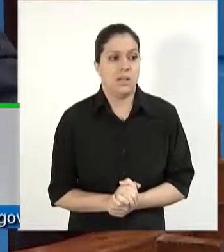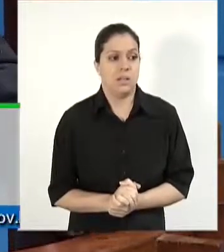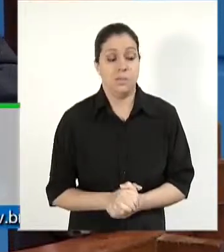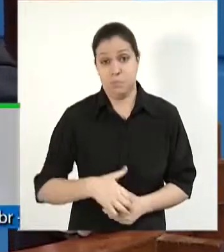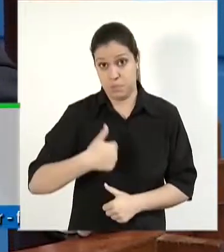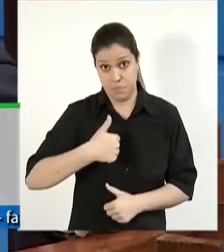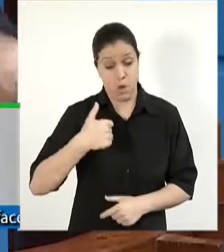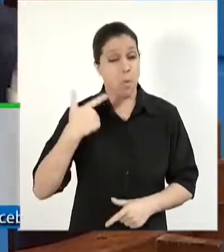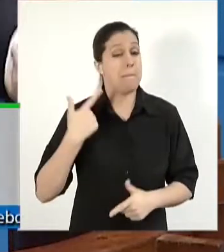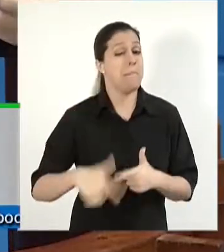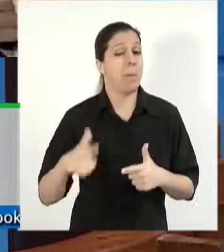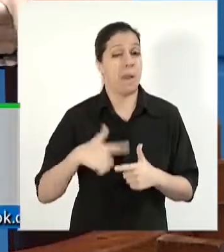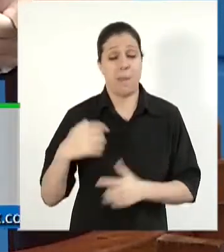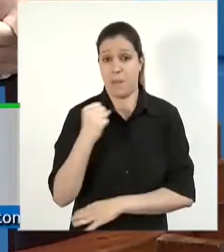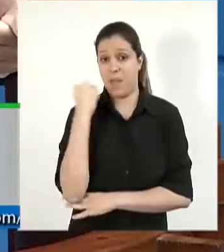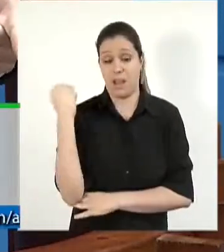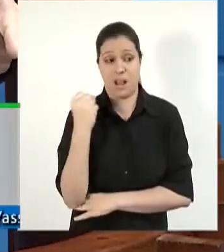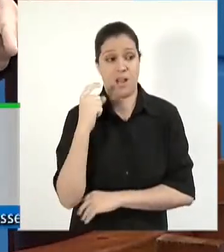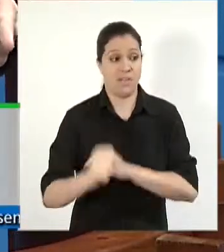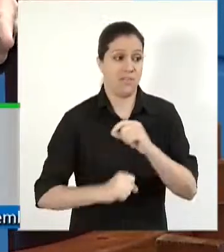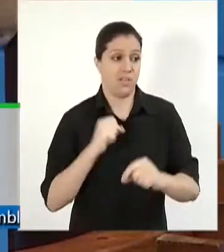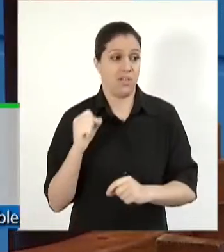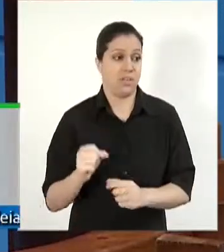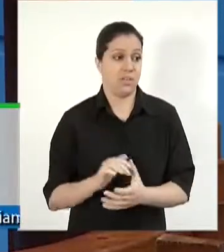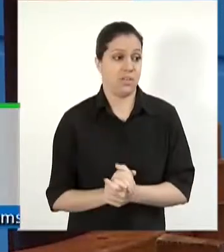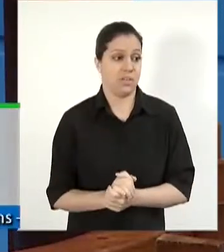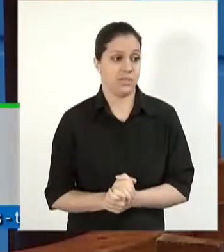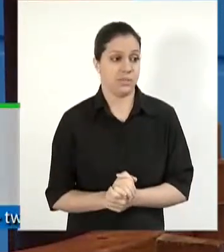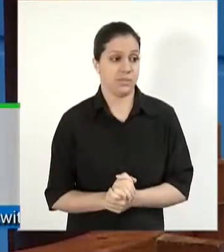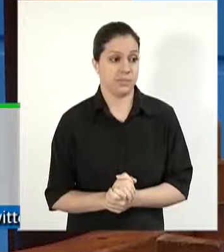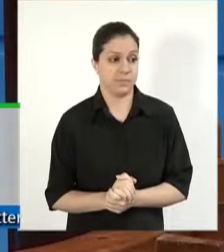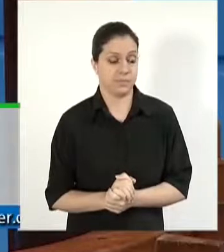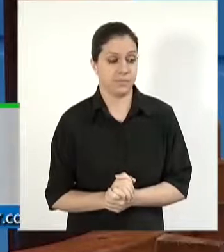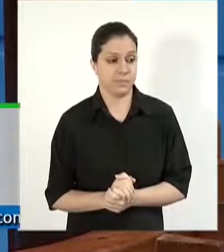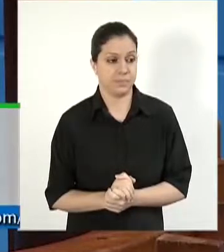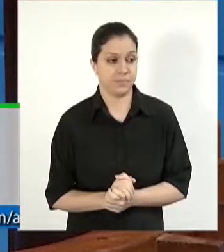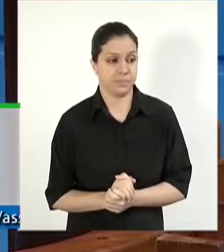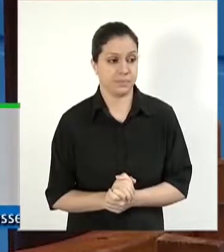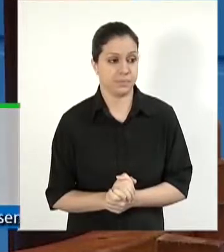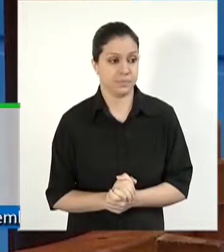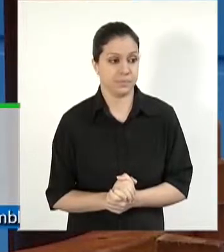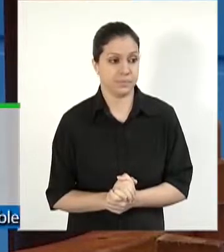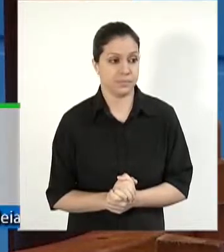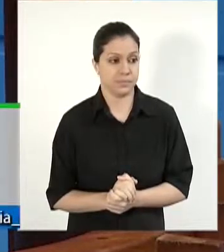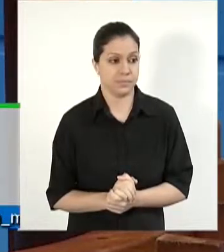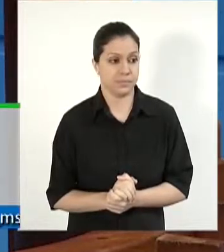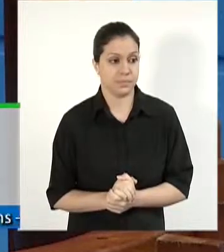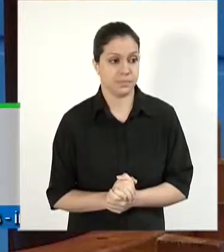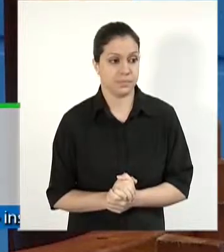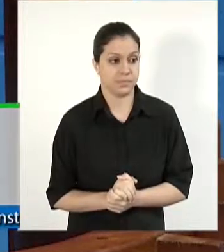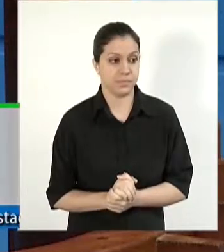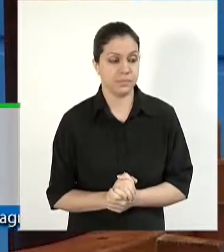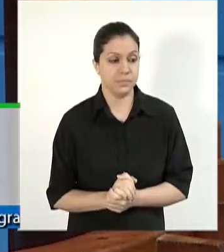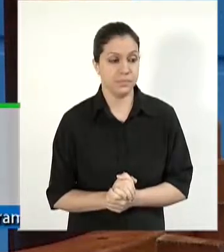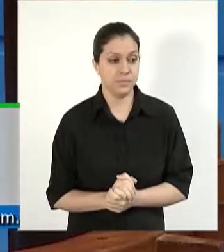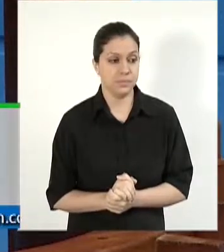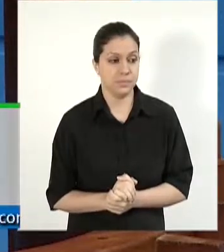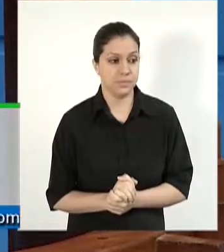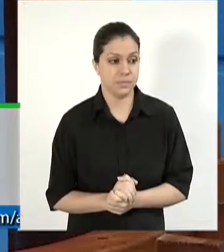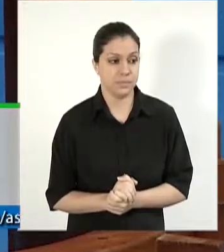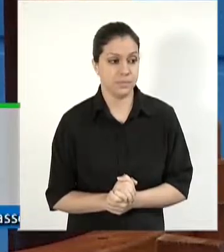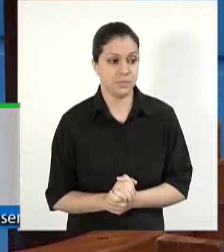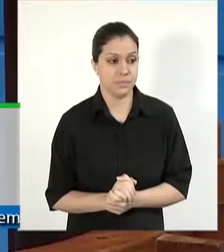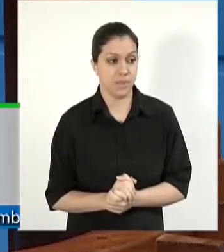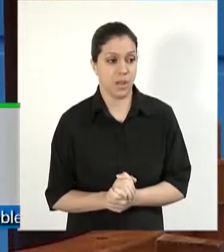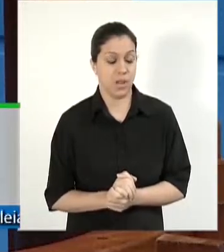grave, em violação ao princípio da simetria, que foi lá, por mim, contrariado na CCJ, contrariado a